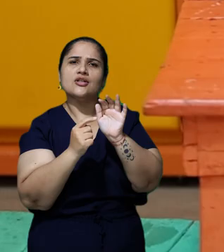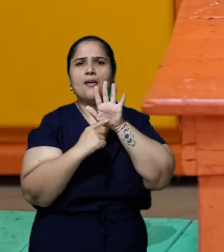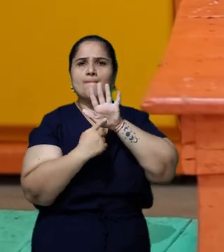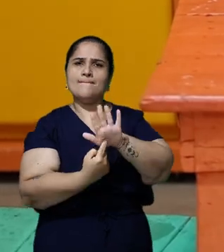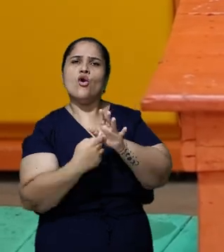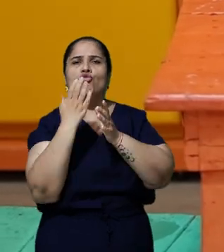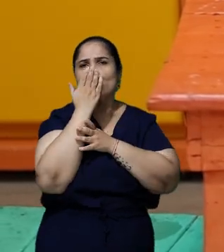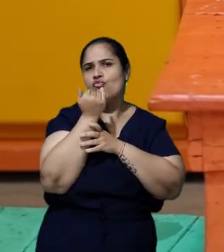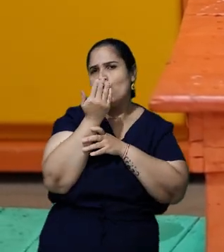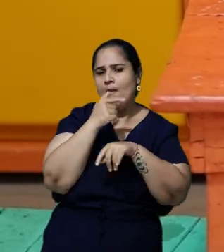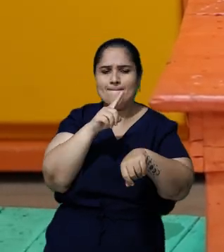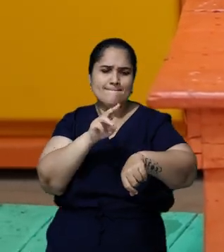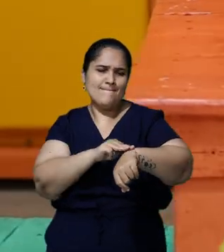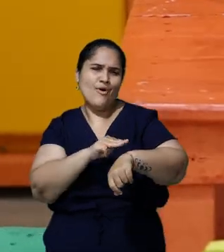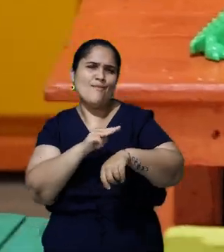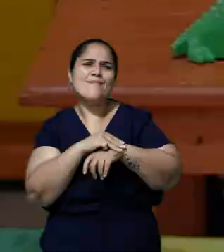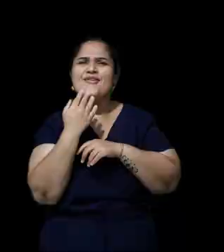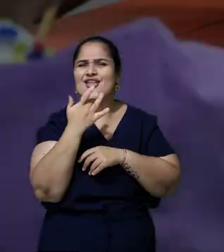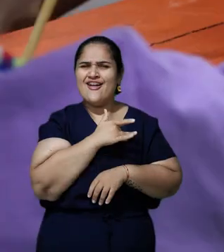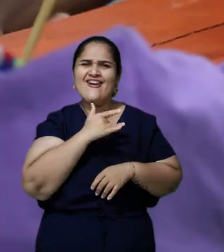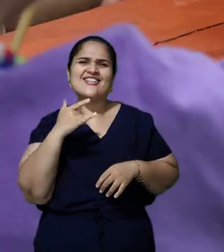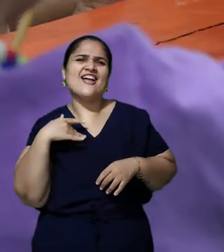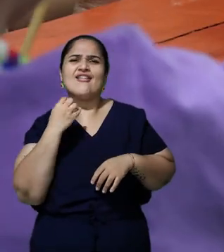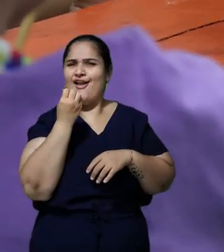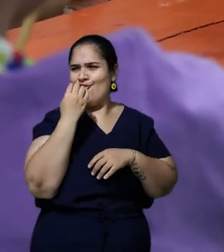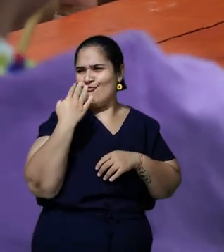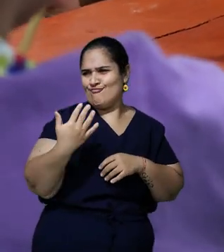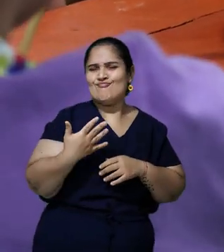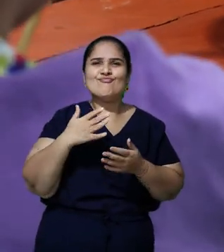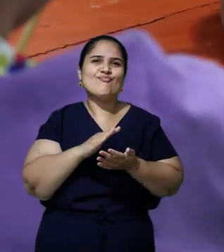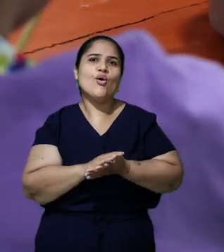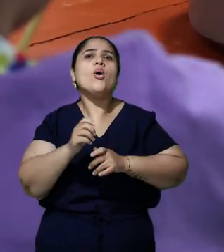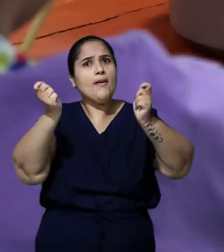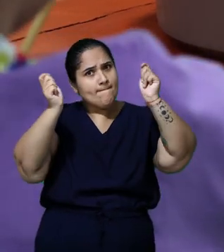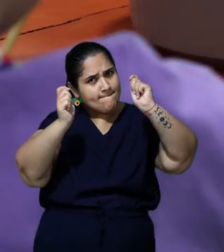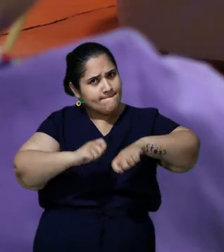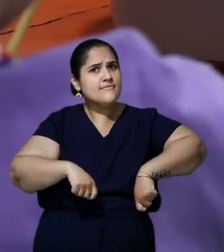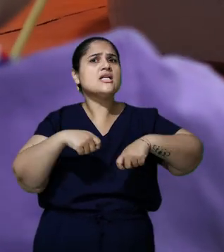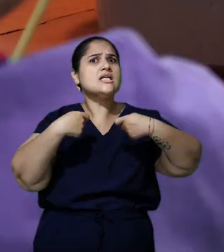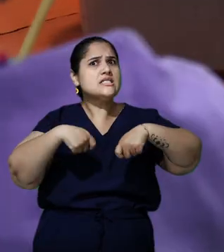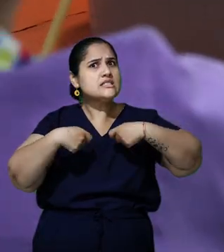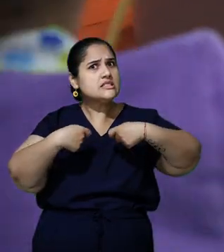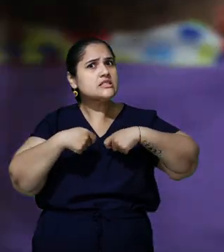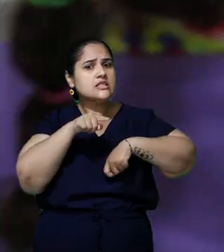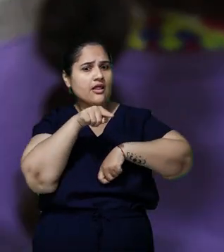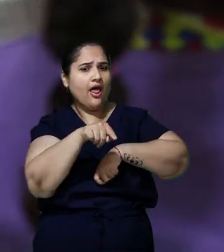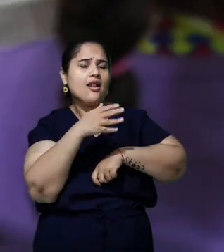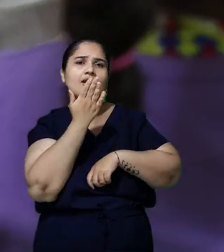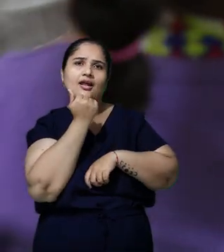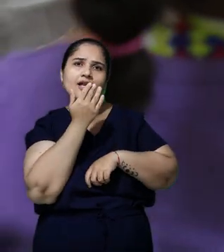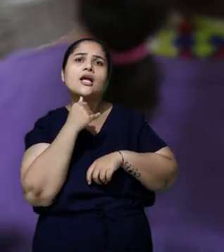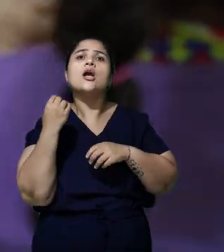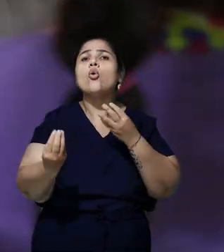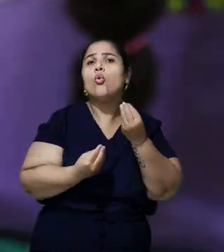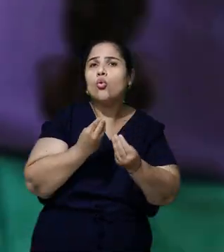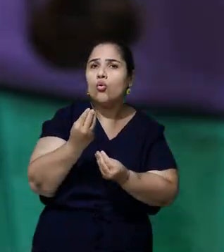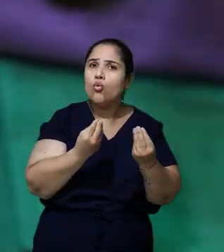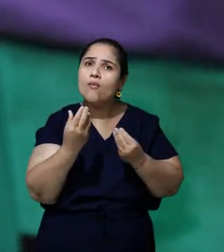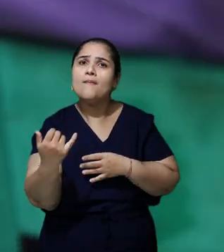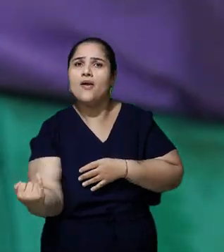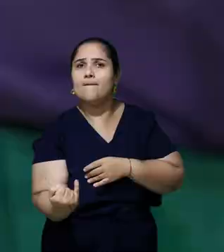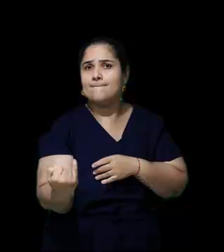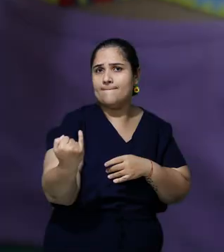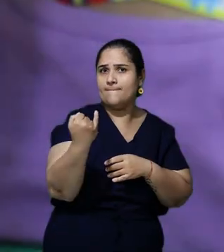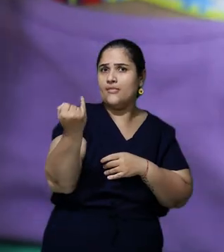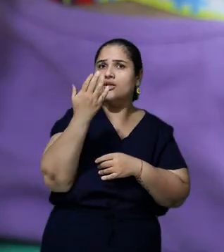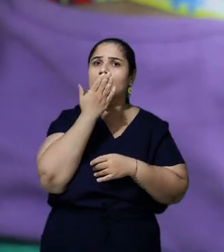das refeições, é um momento saudável, que é necessário para aquela criança, qual a importância que essa criança tem de se alimentar,